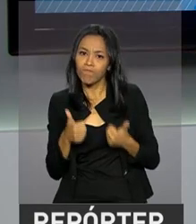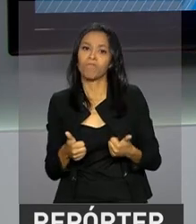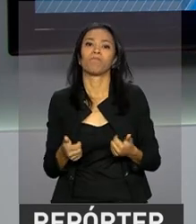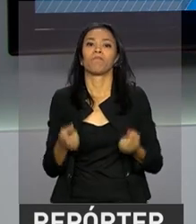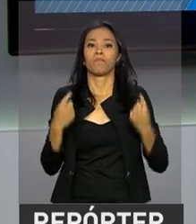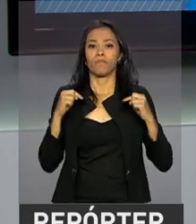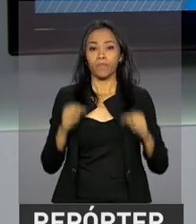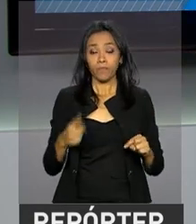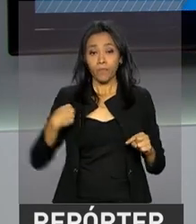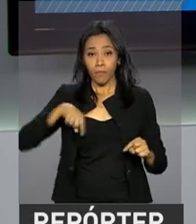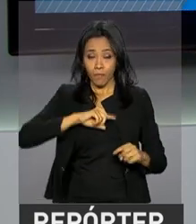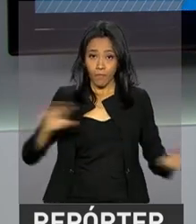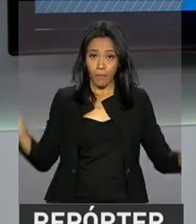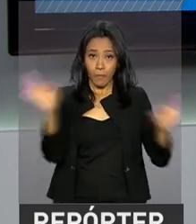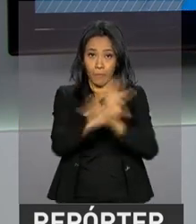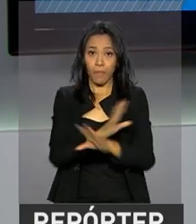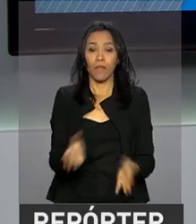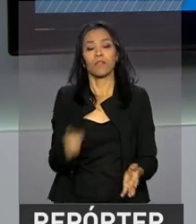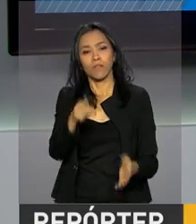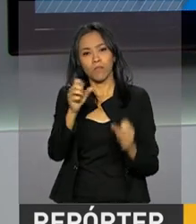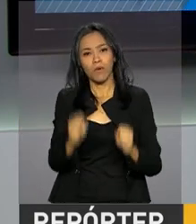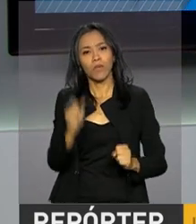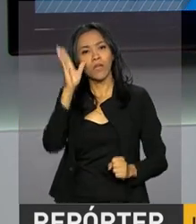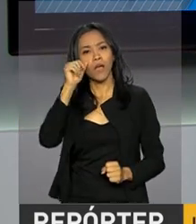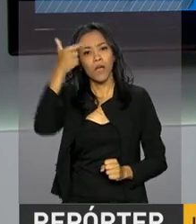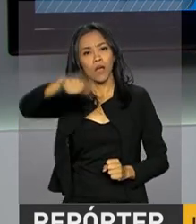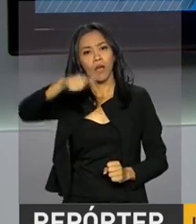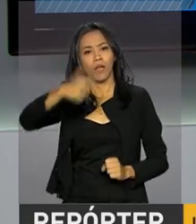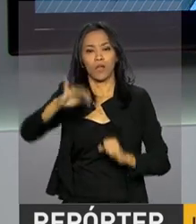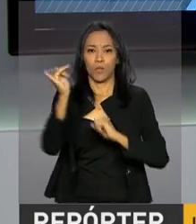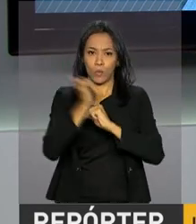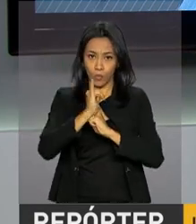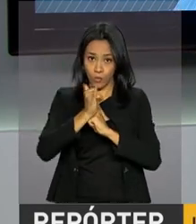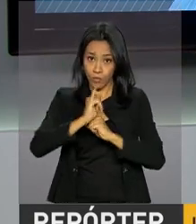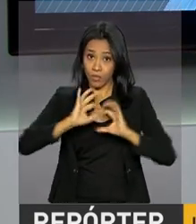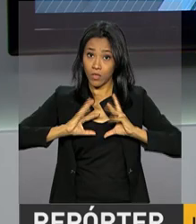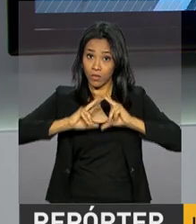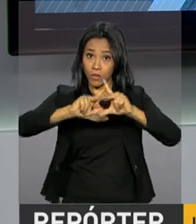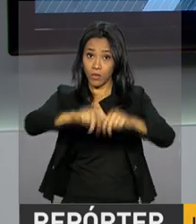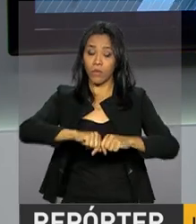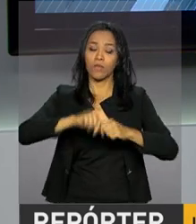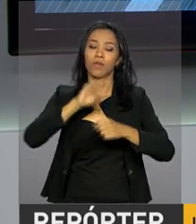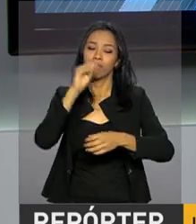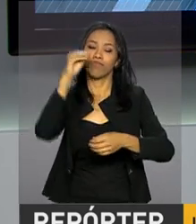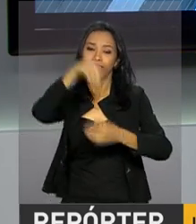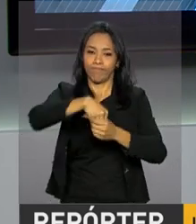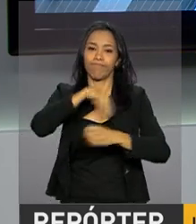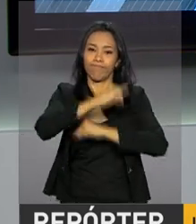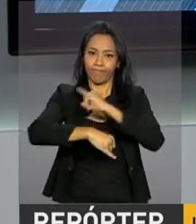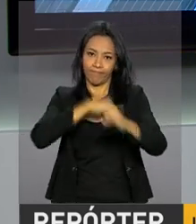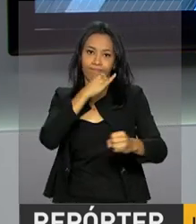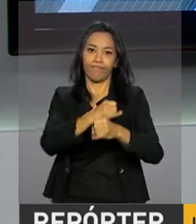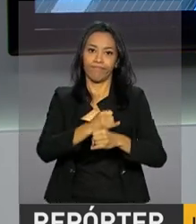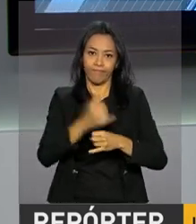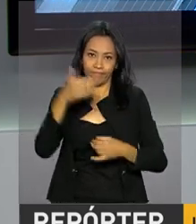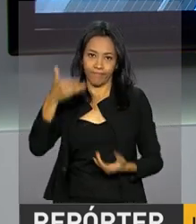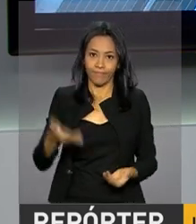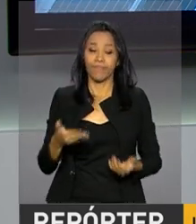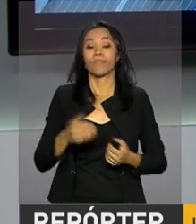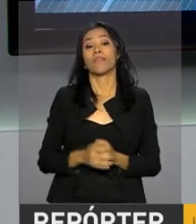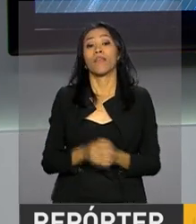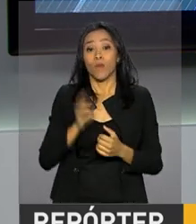nós ficamos por aqui você pode rever as reportagens no youtube e toda a nossa programação também está na página da nbr na